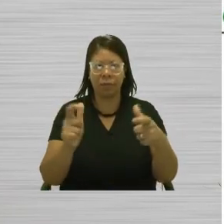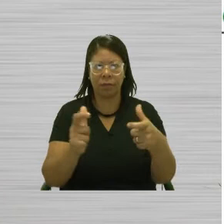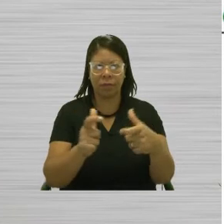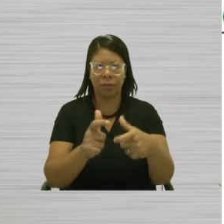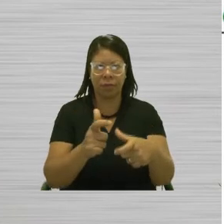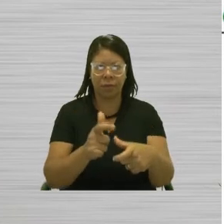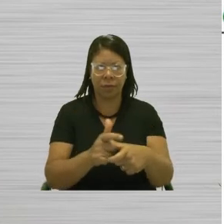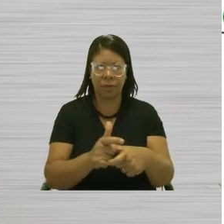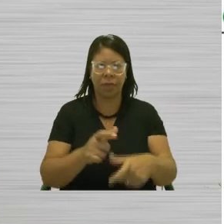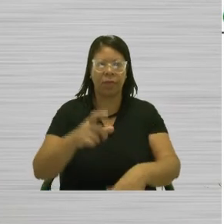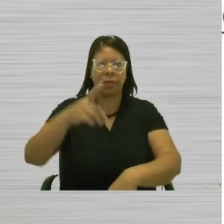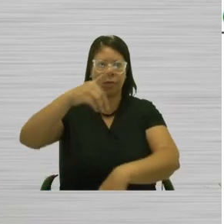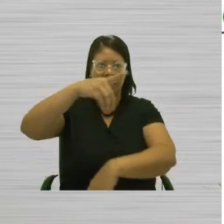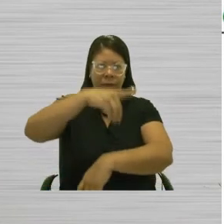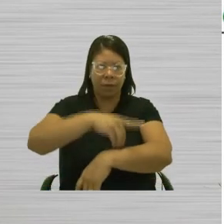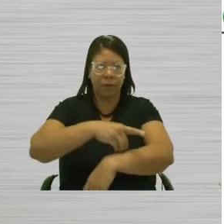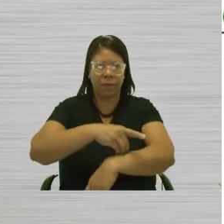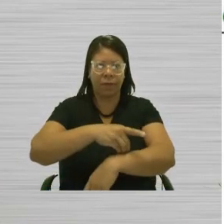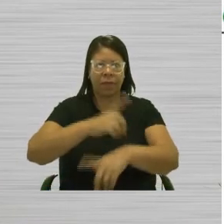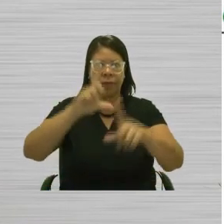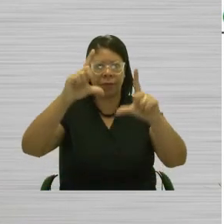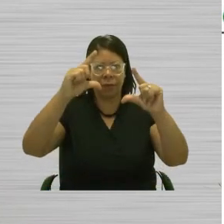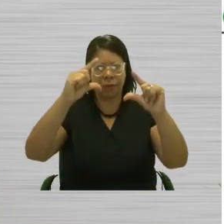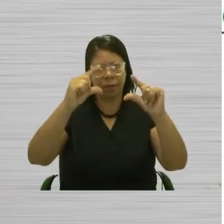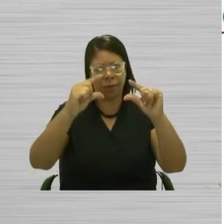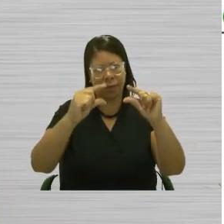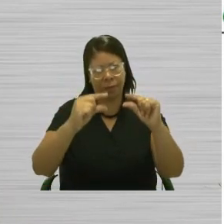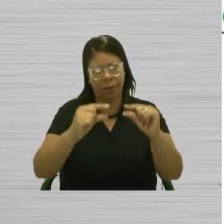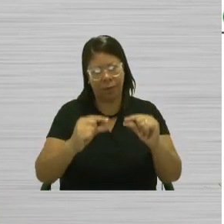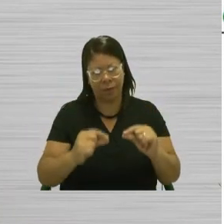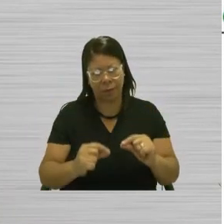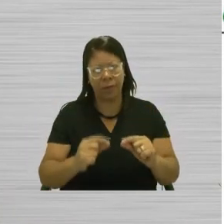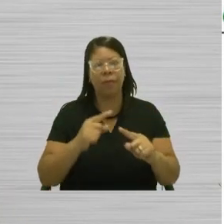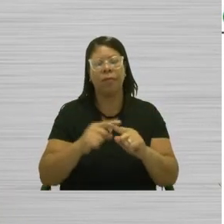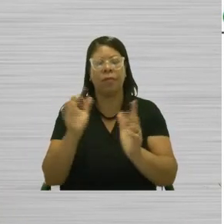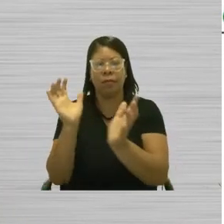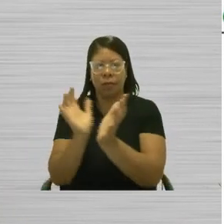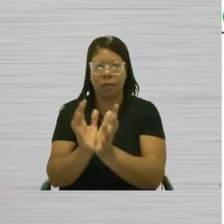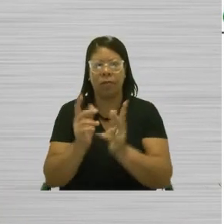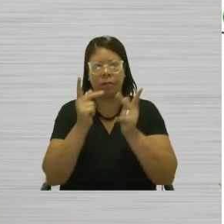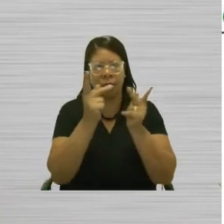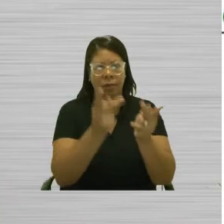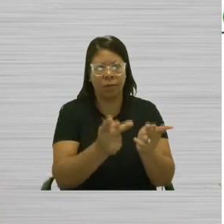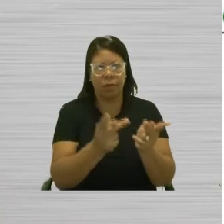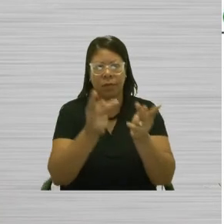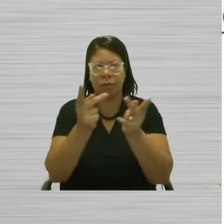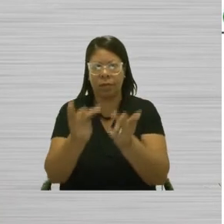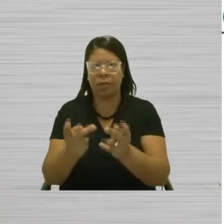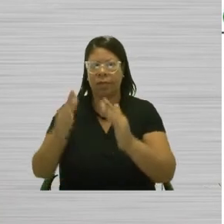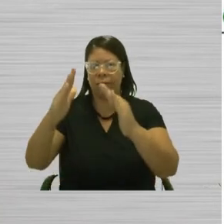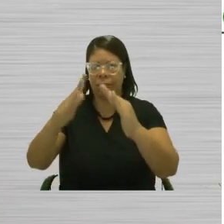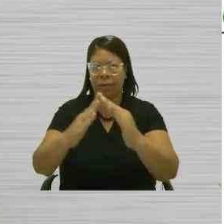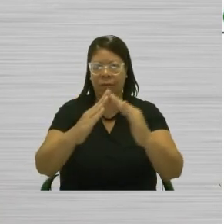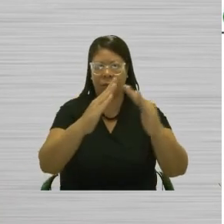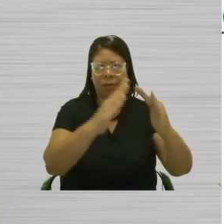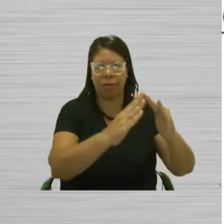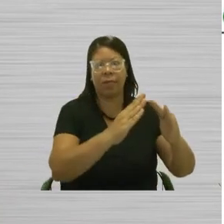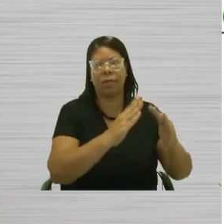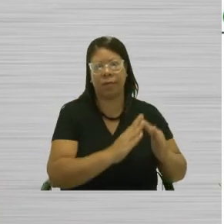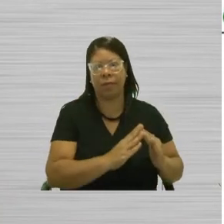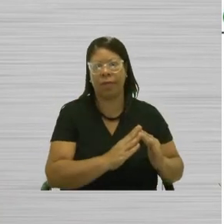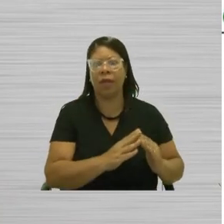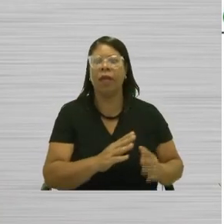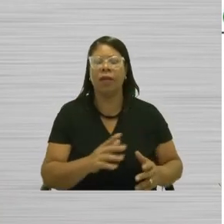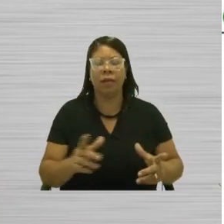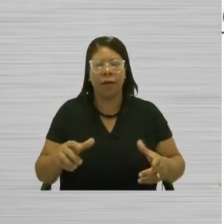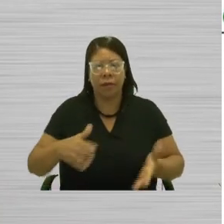3.555. O mutirão, onde foram visitas casa a casa e retirada desses criadouros, mais de 7.000. E os